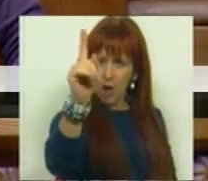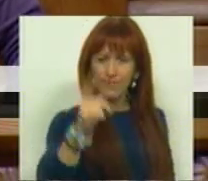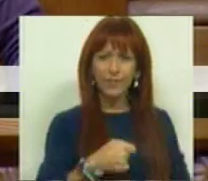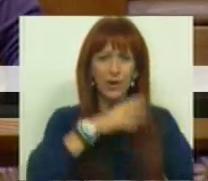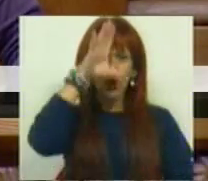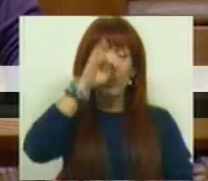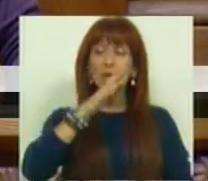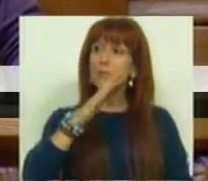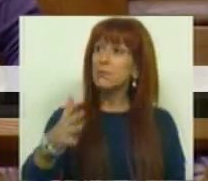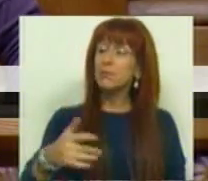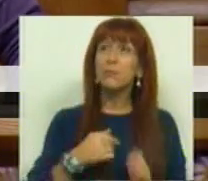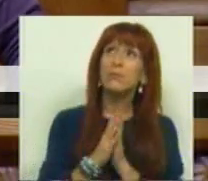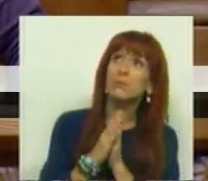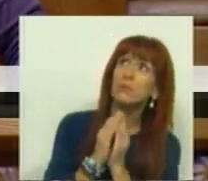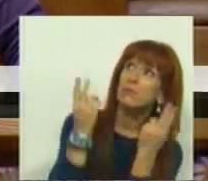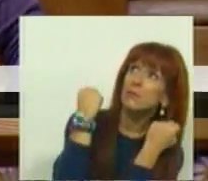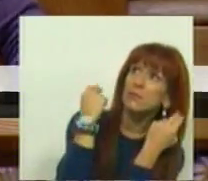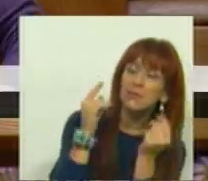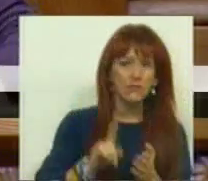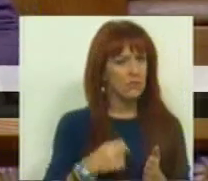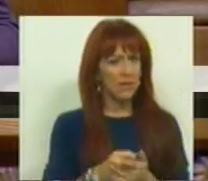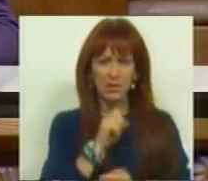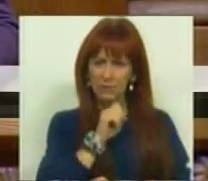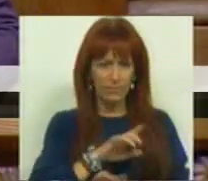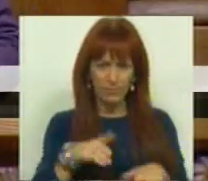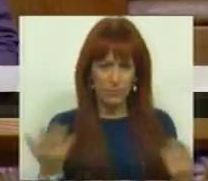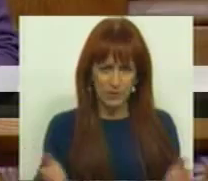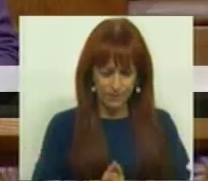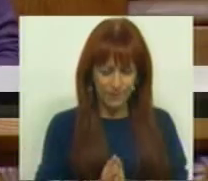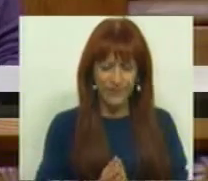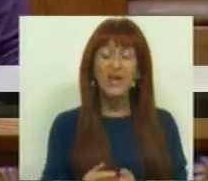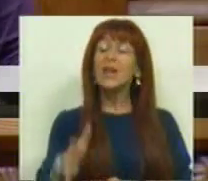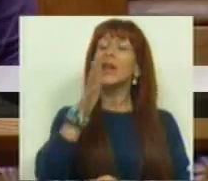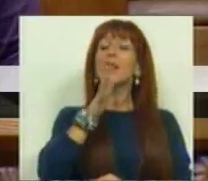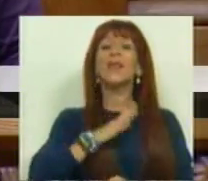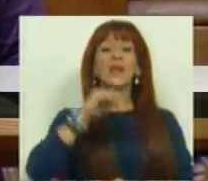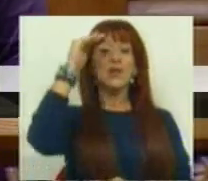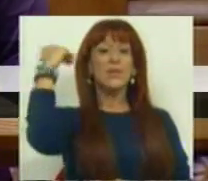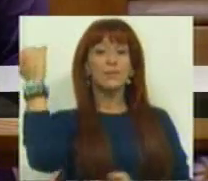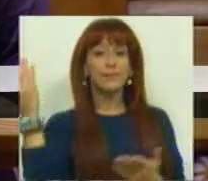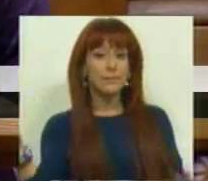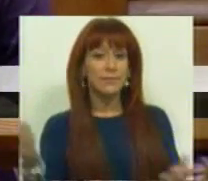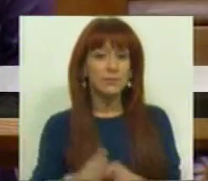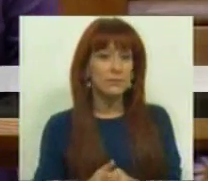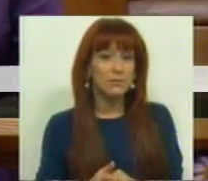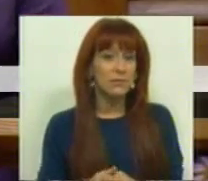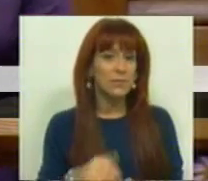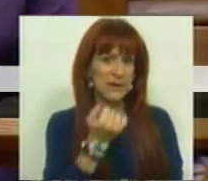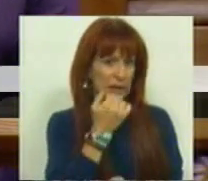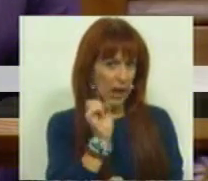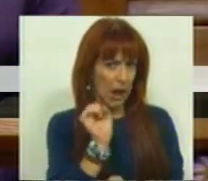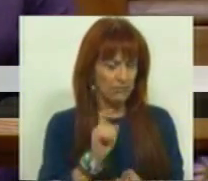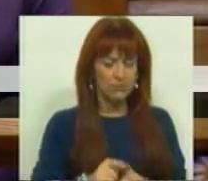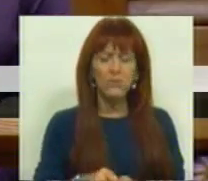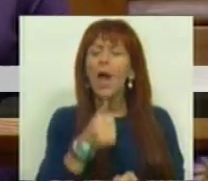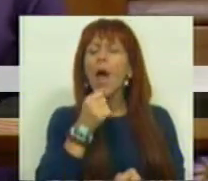o Governo diz amém sempre que pode. Diz-nos Pedro Passos Coelho, sem se rir,